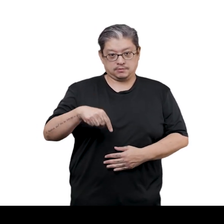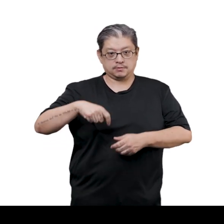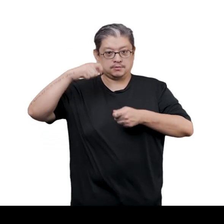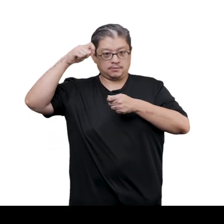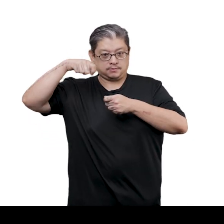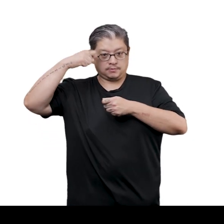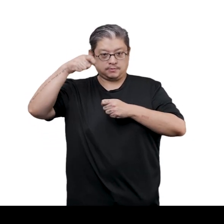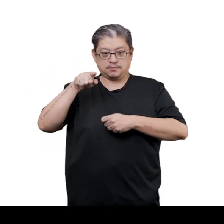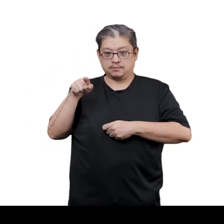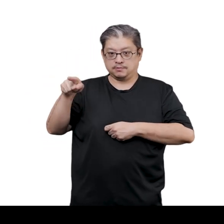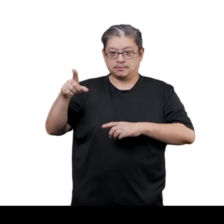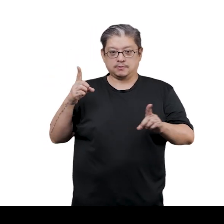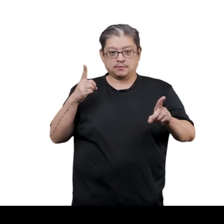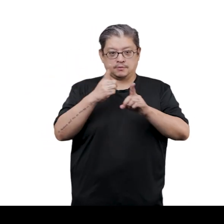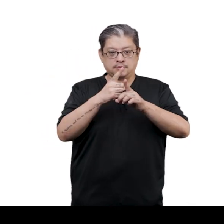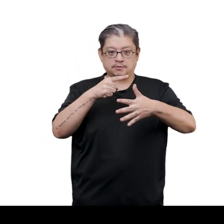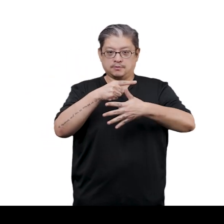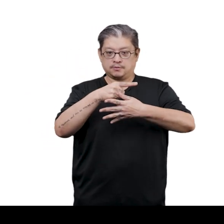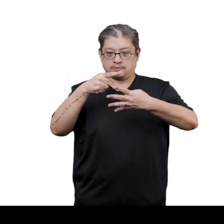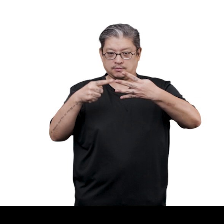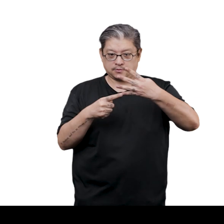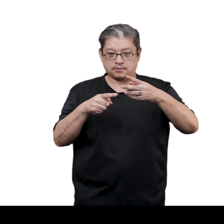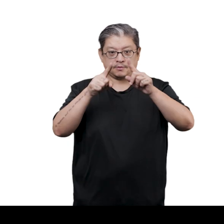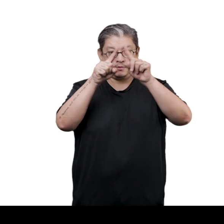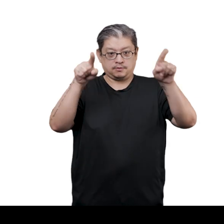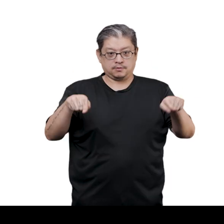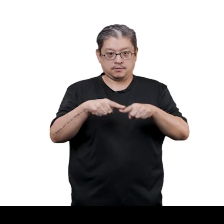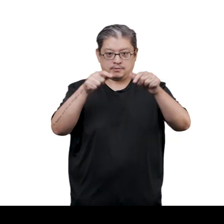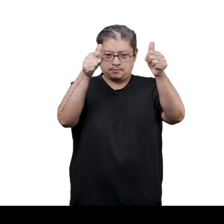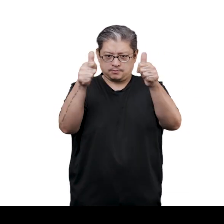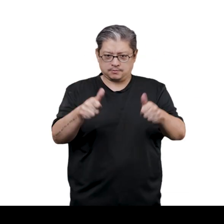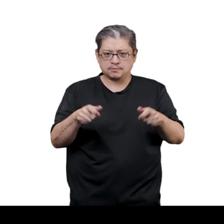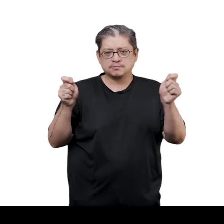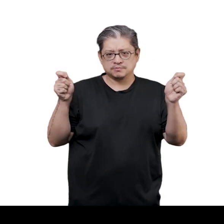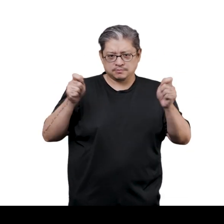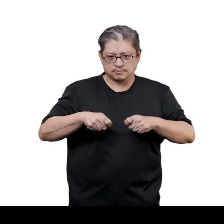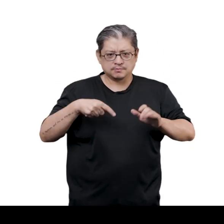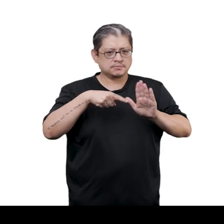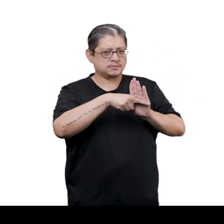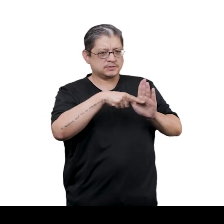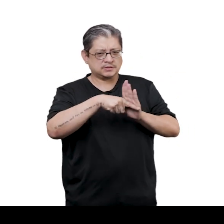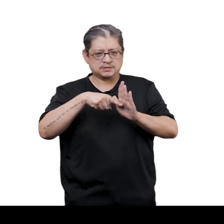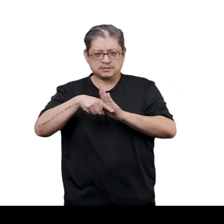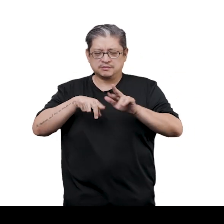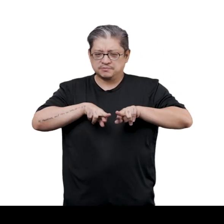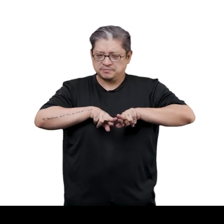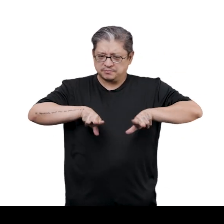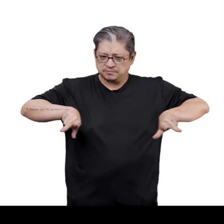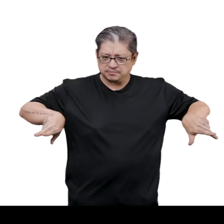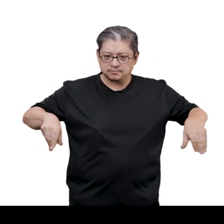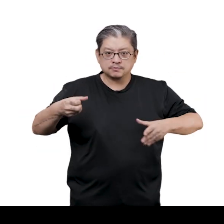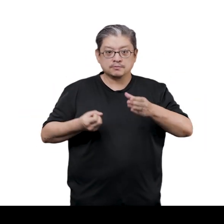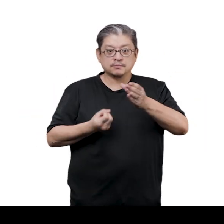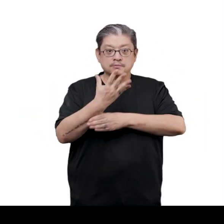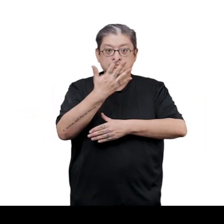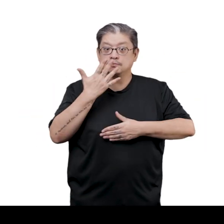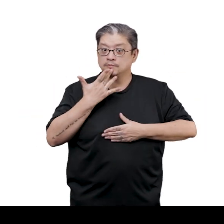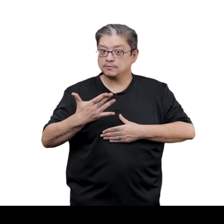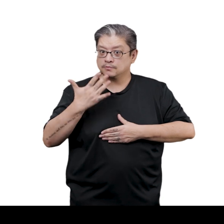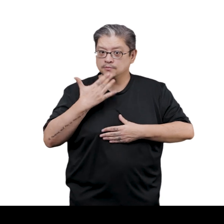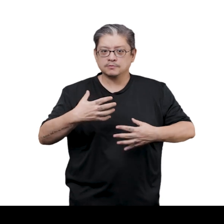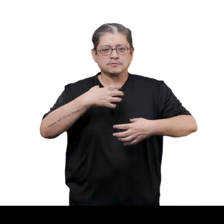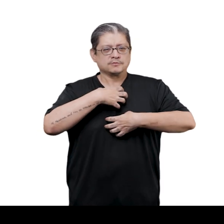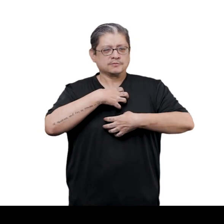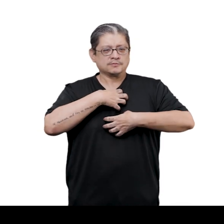Nesta faixa, você encontrará 4 obras que exploram as infinitas possibilidades de construção, cor e forma